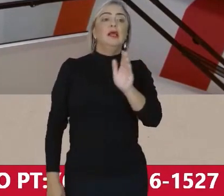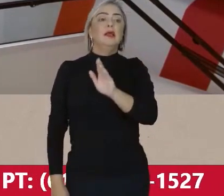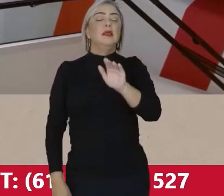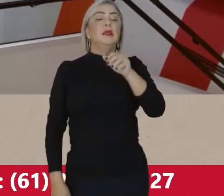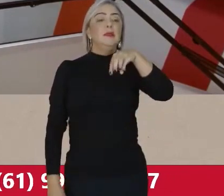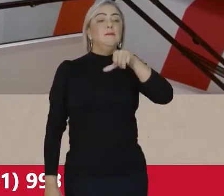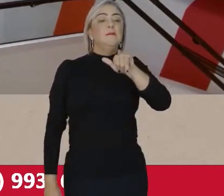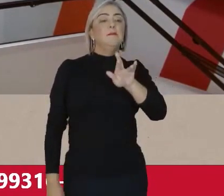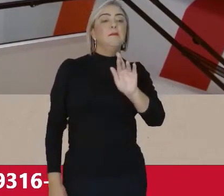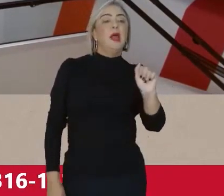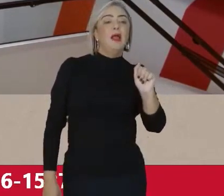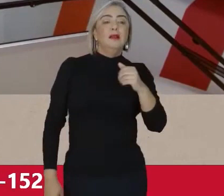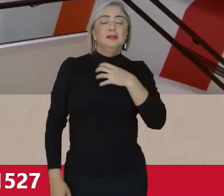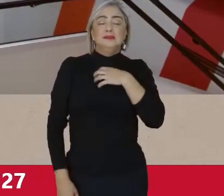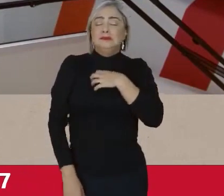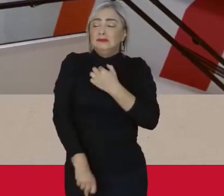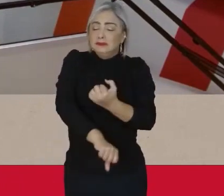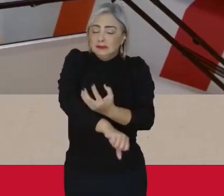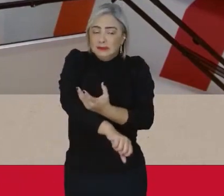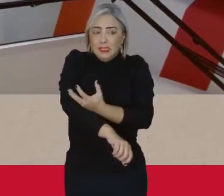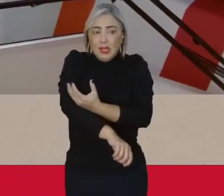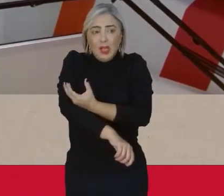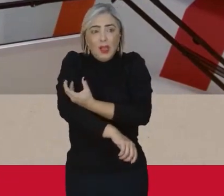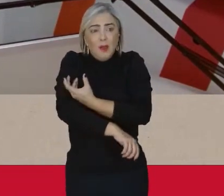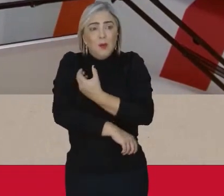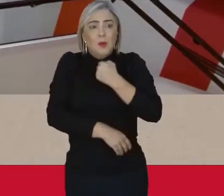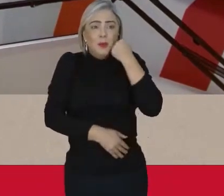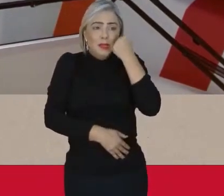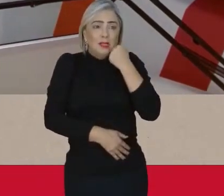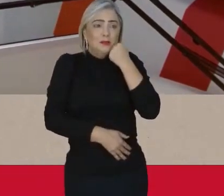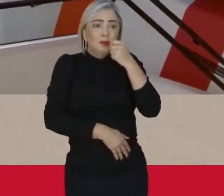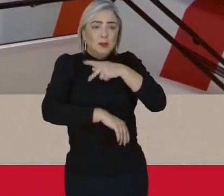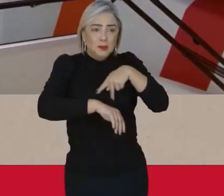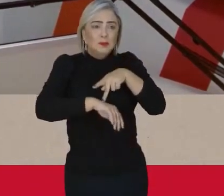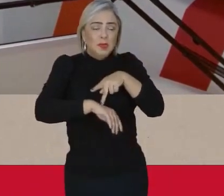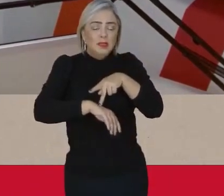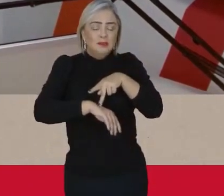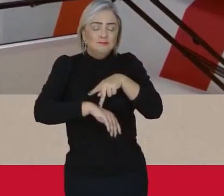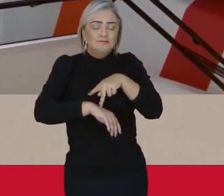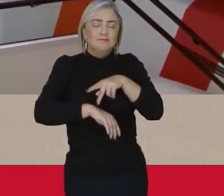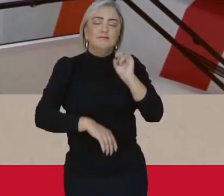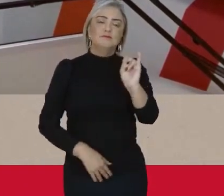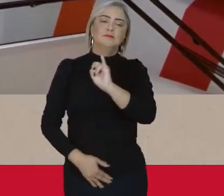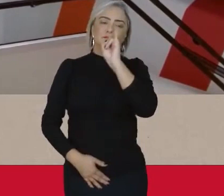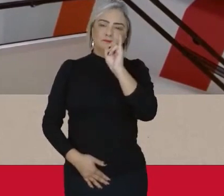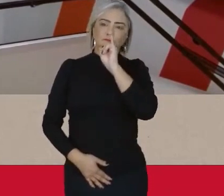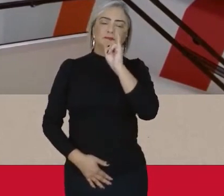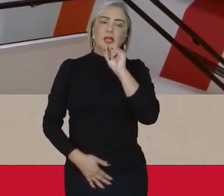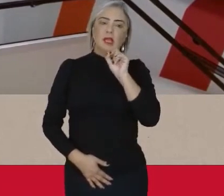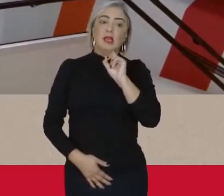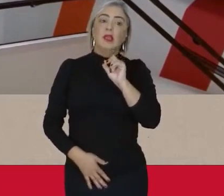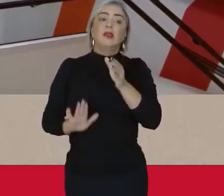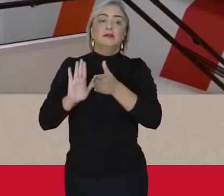que comoveram o país, comoveram os senadores, e tenho certeza vai ser um importante ingrediente para que